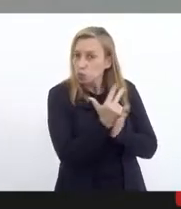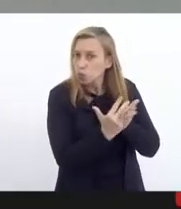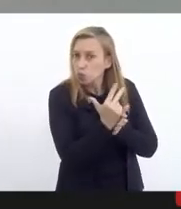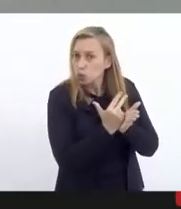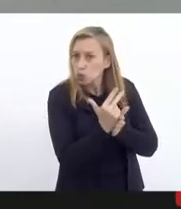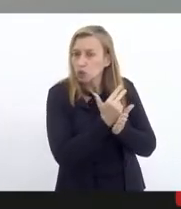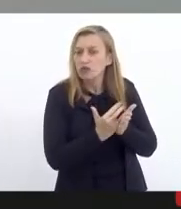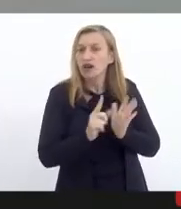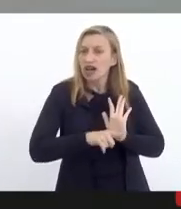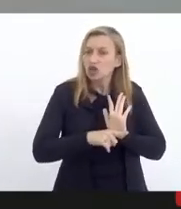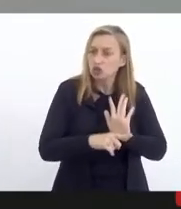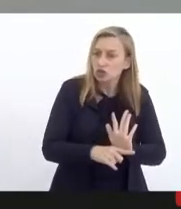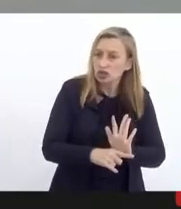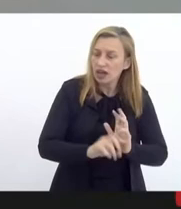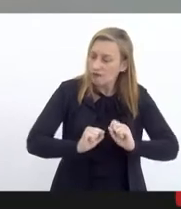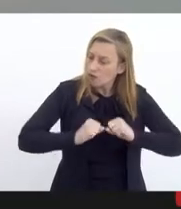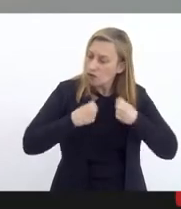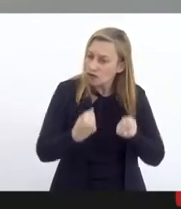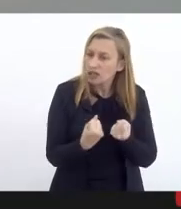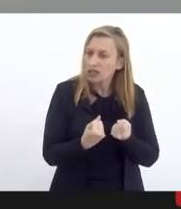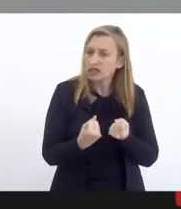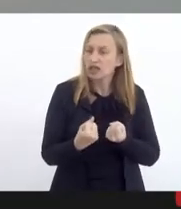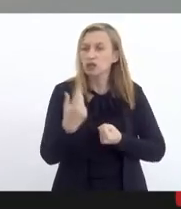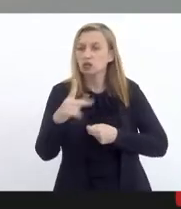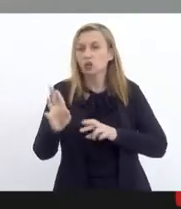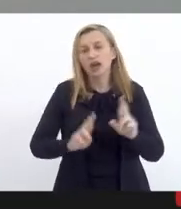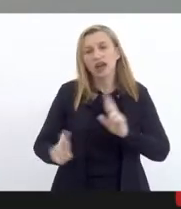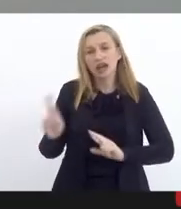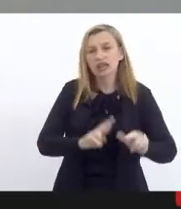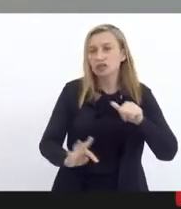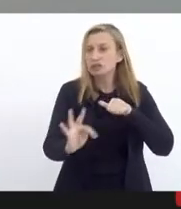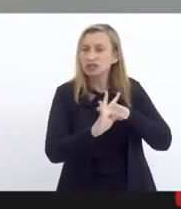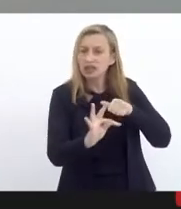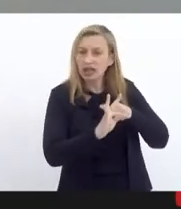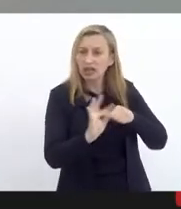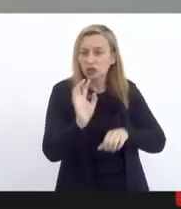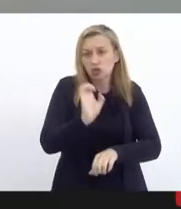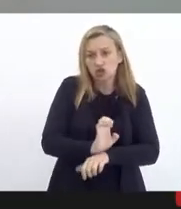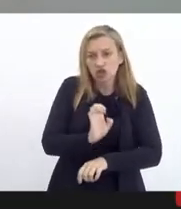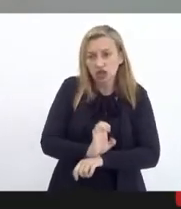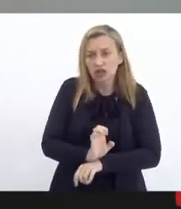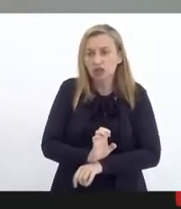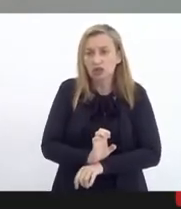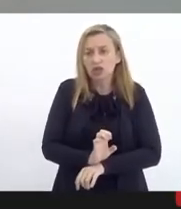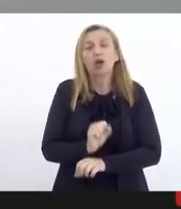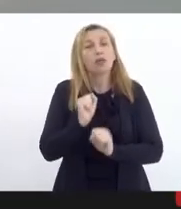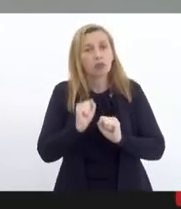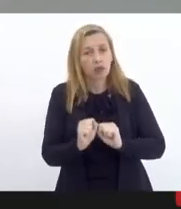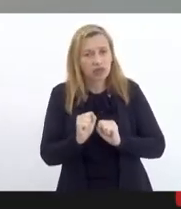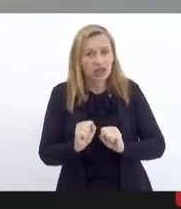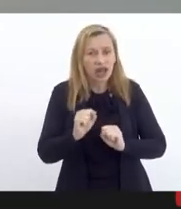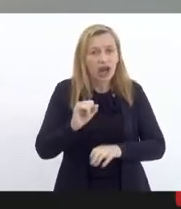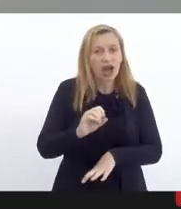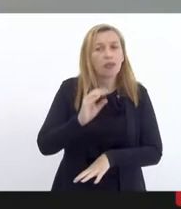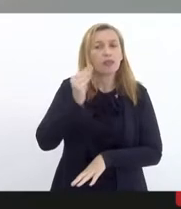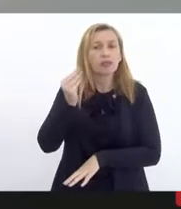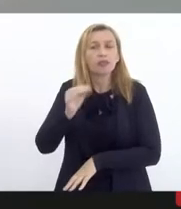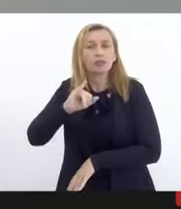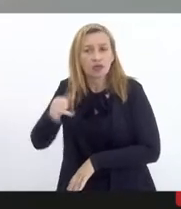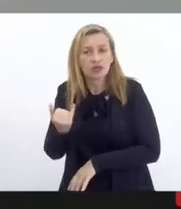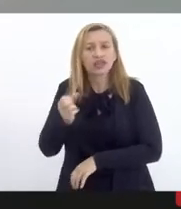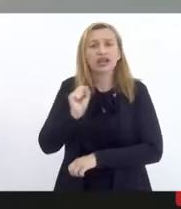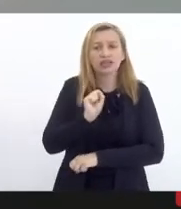ele vai contribuir, vai fortalecer o seu relacionamento técnico com o Estado, que poderá se aproveitar, vamos dizer